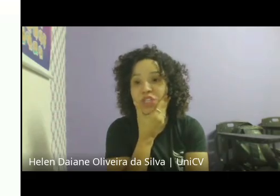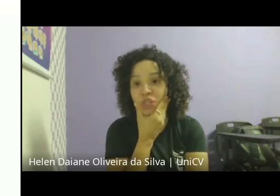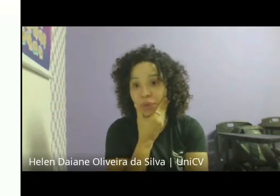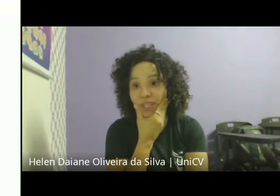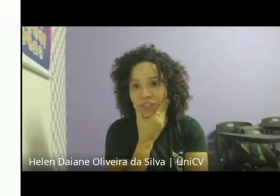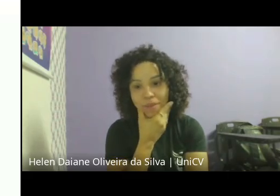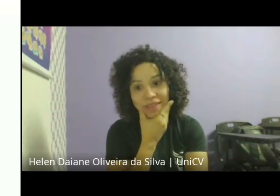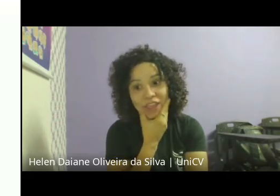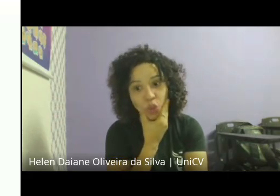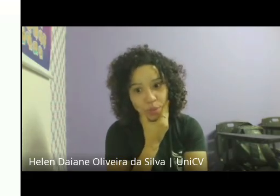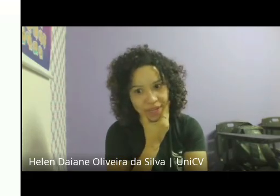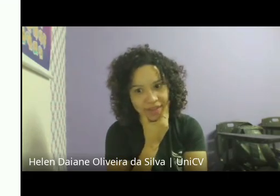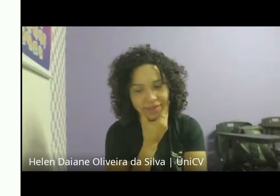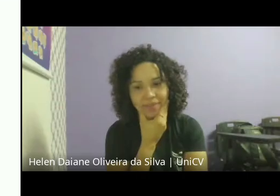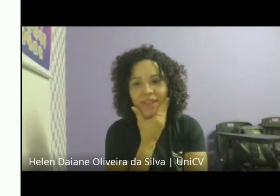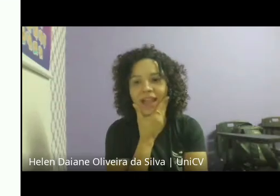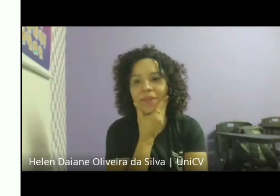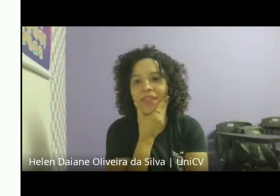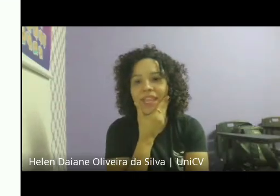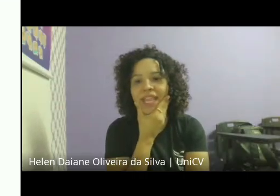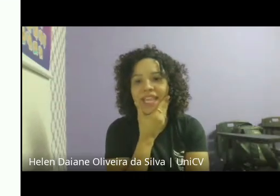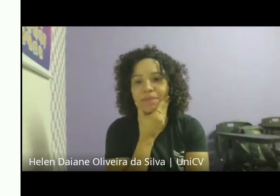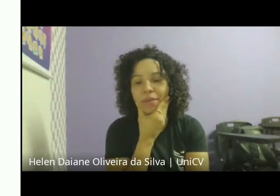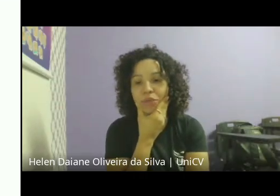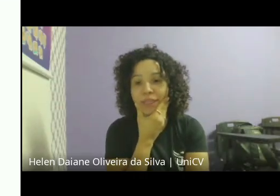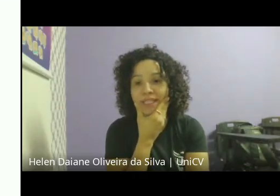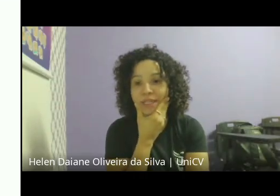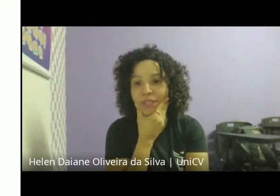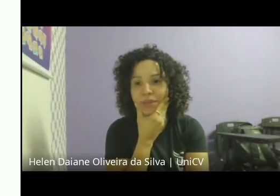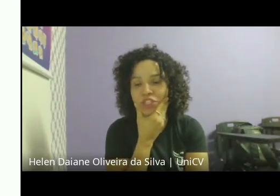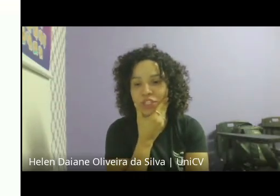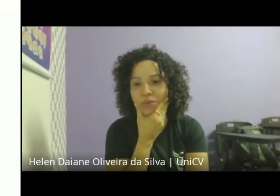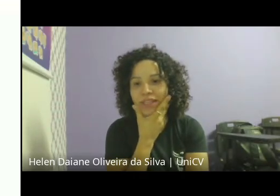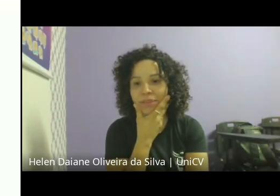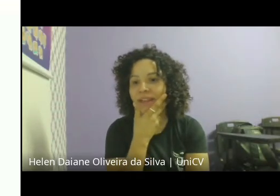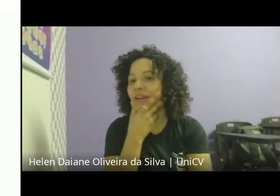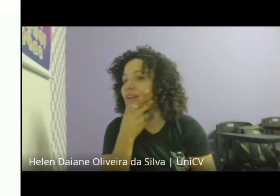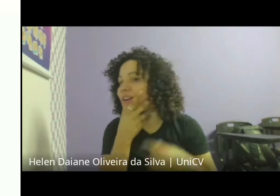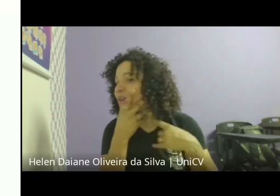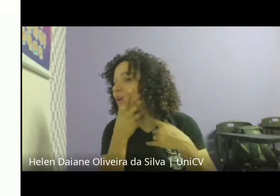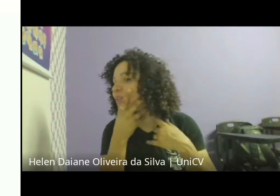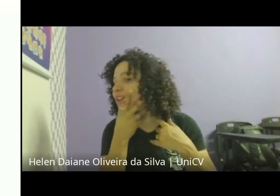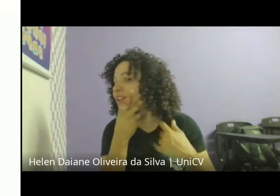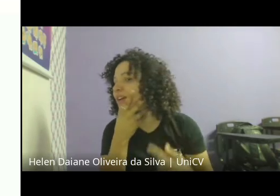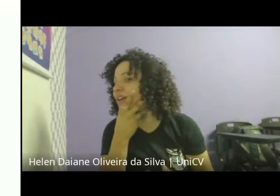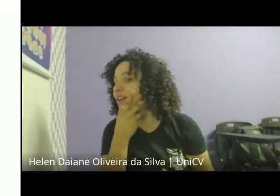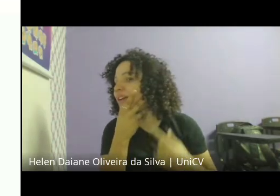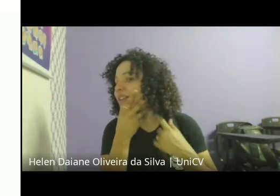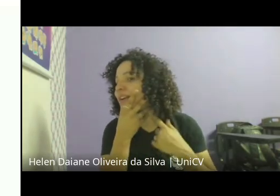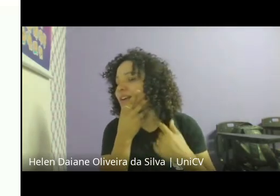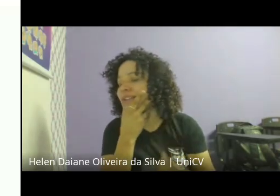na mandíbula, que chama tadoma, tá? E pela movimentação da mandíbula e pela, ó, aí coloca um dedo aqui,